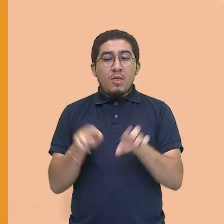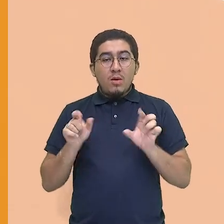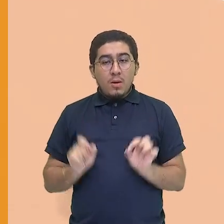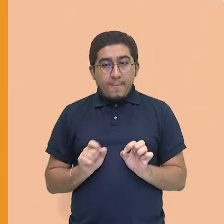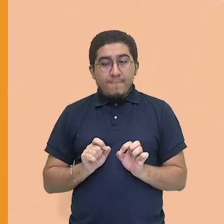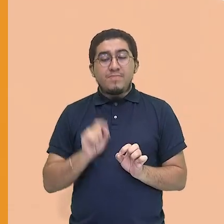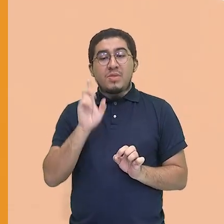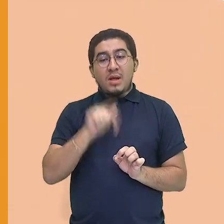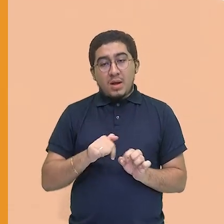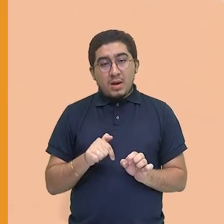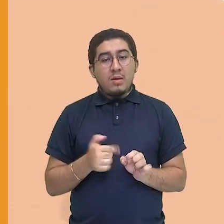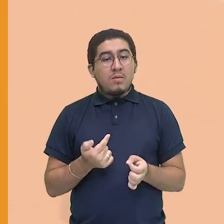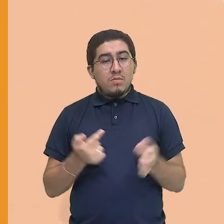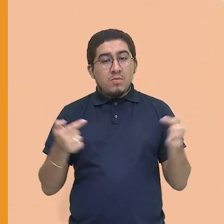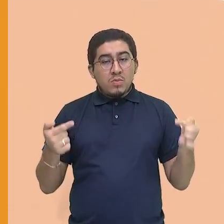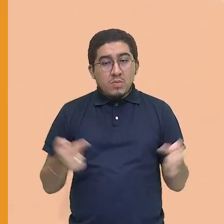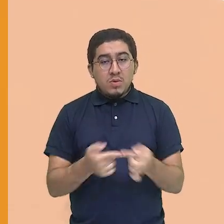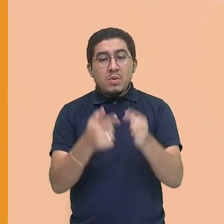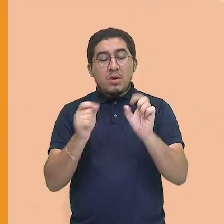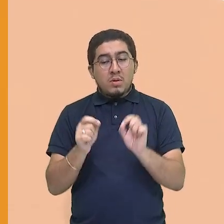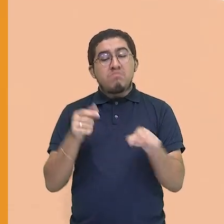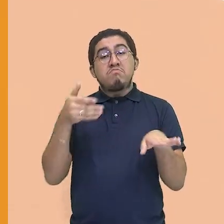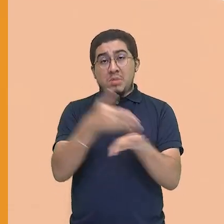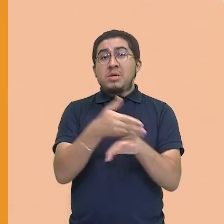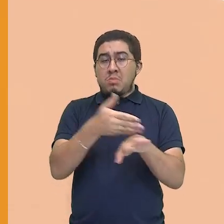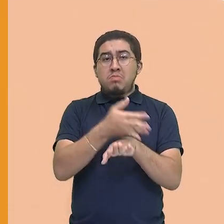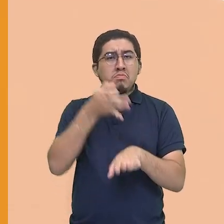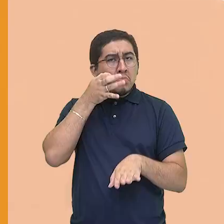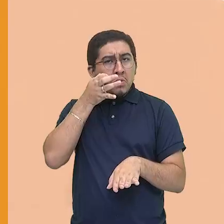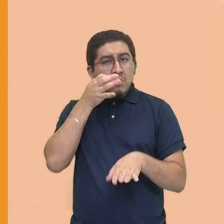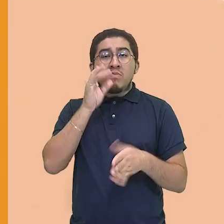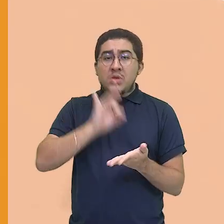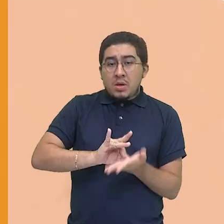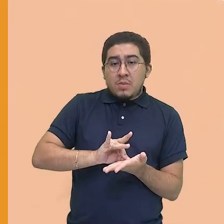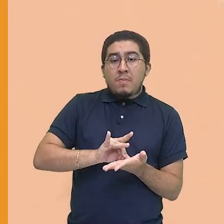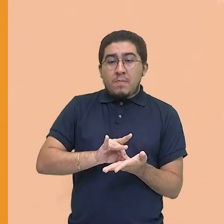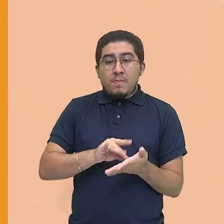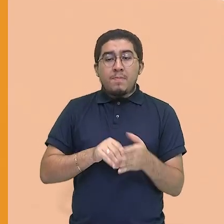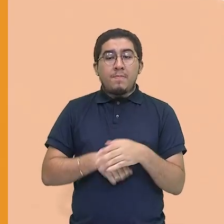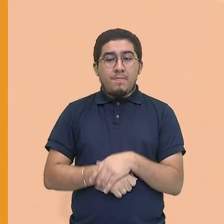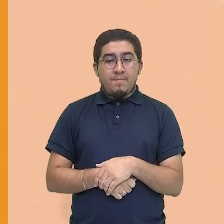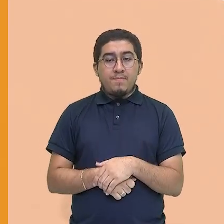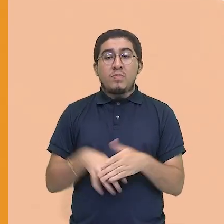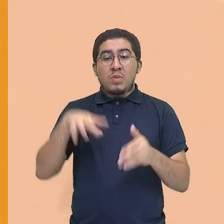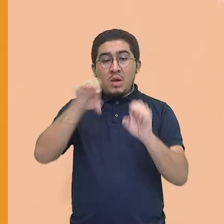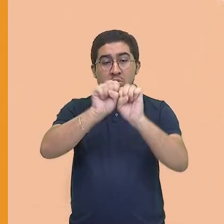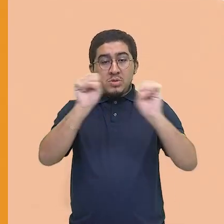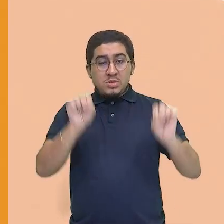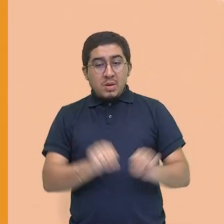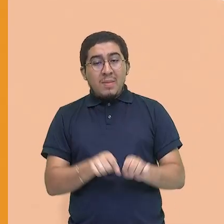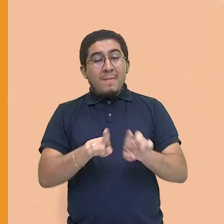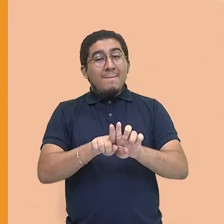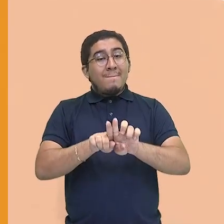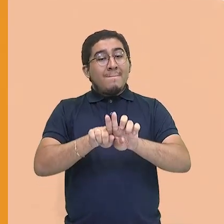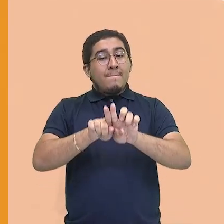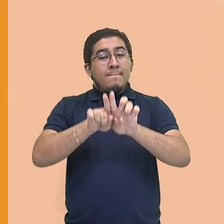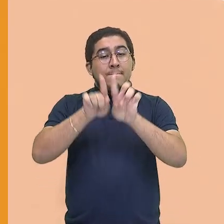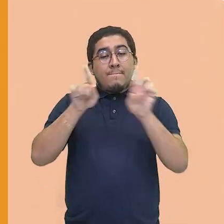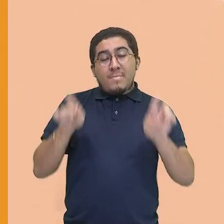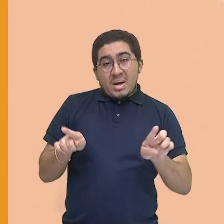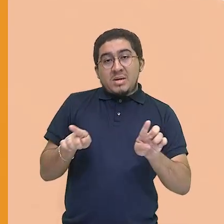neste nível, os cidadãos estão presentes. Olha só, presença, estão presentes no sistema,